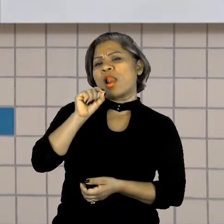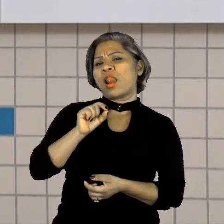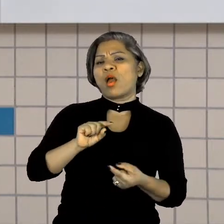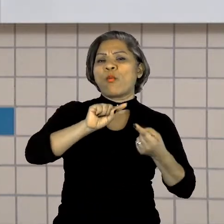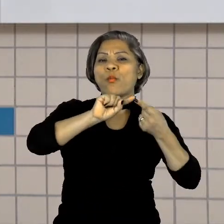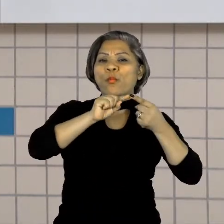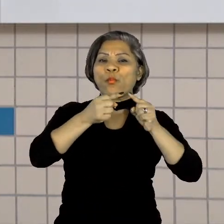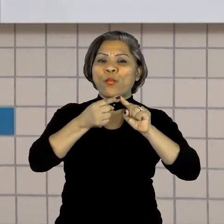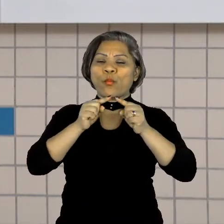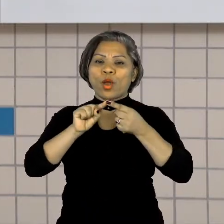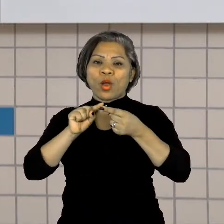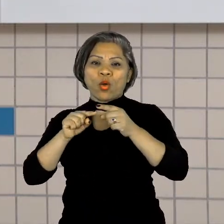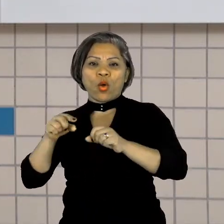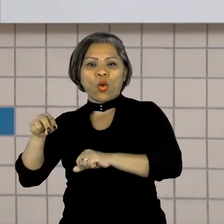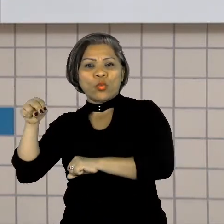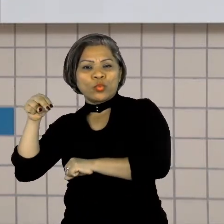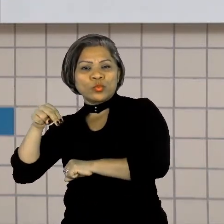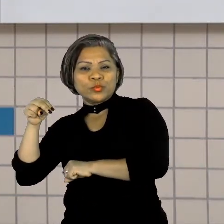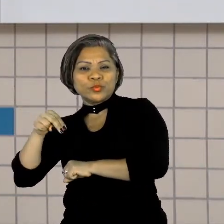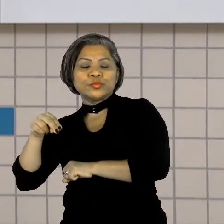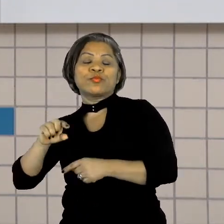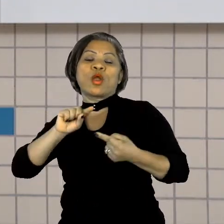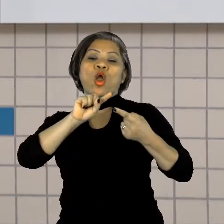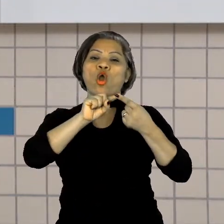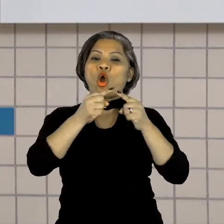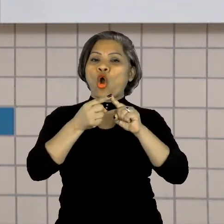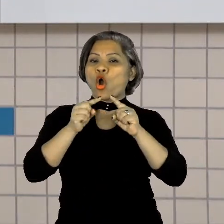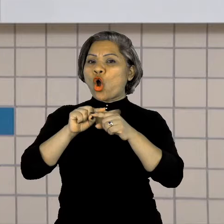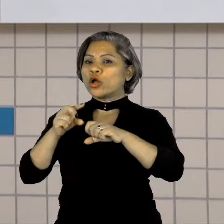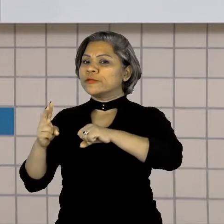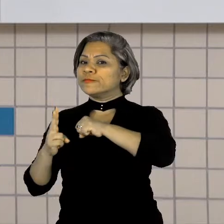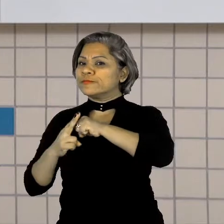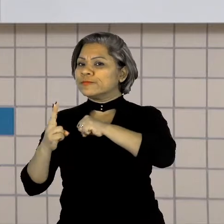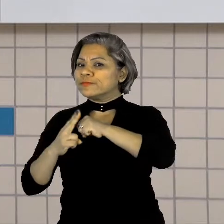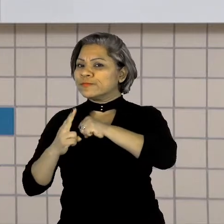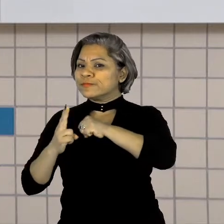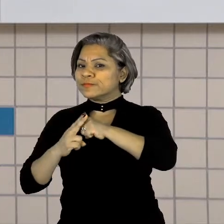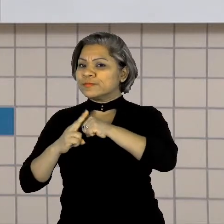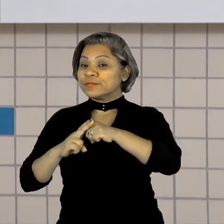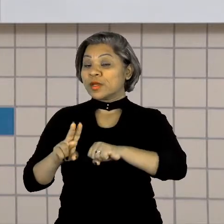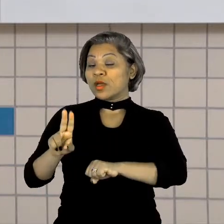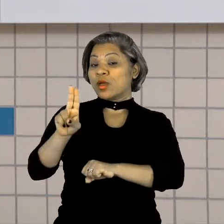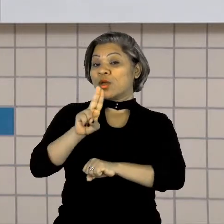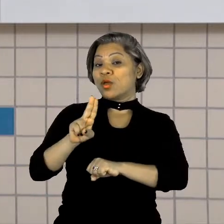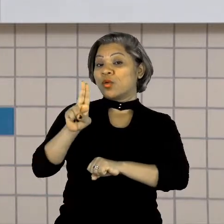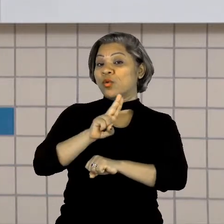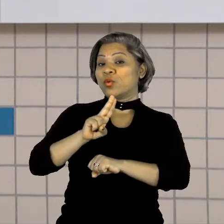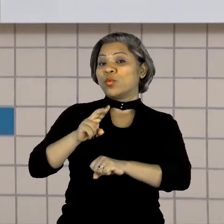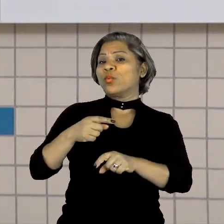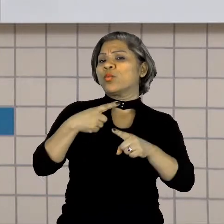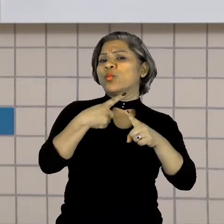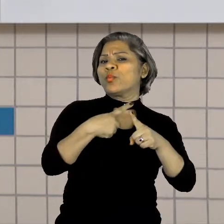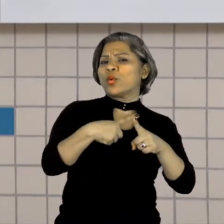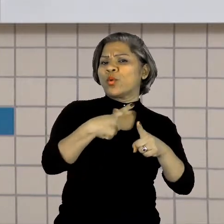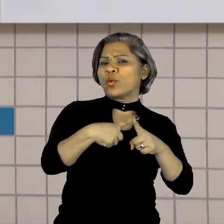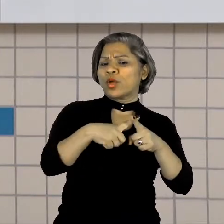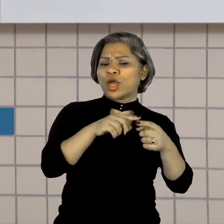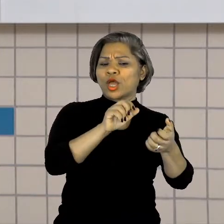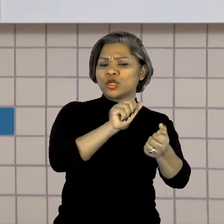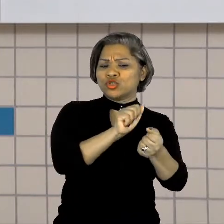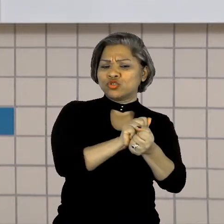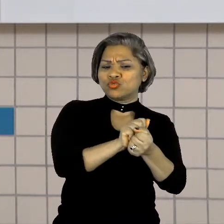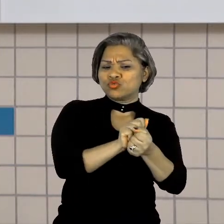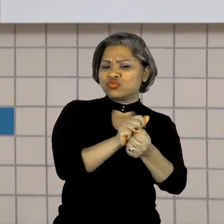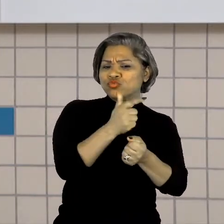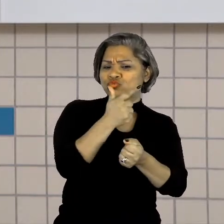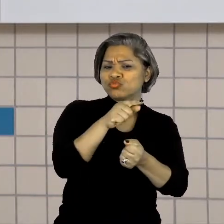concordância nominal, concordância verbal e o uso do porquê junto sem acento e o